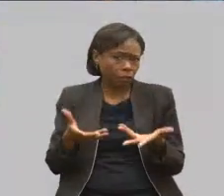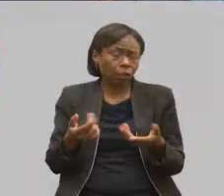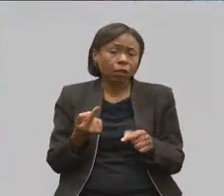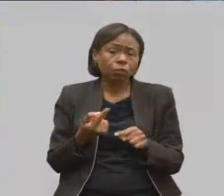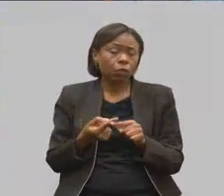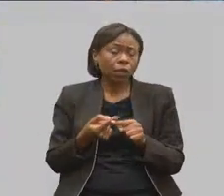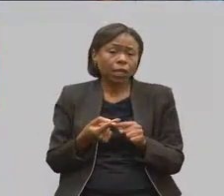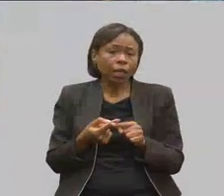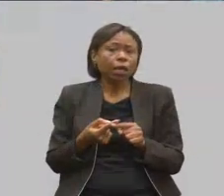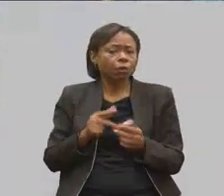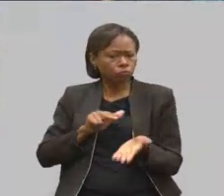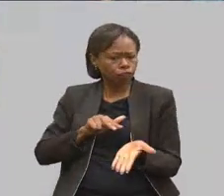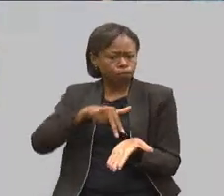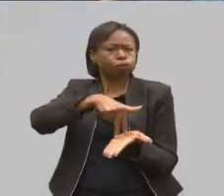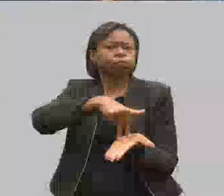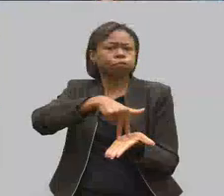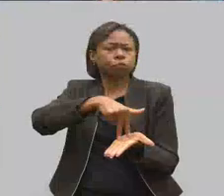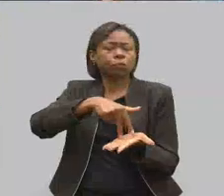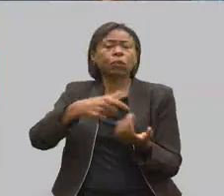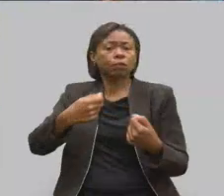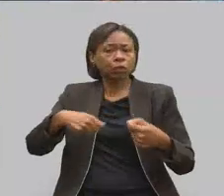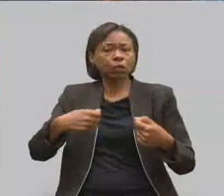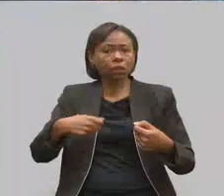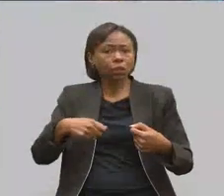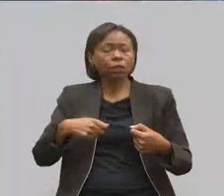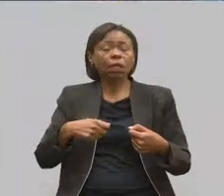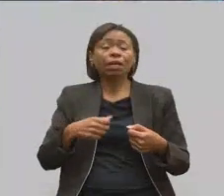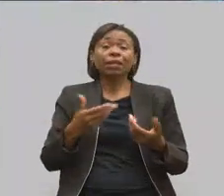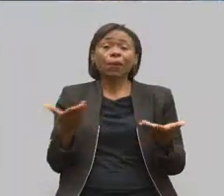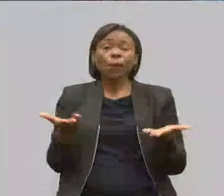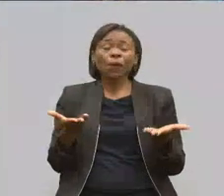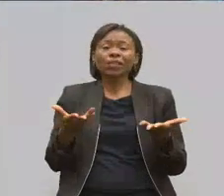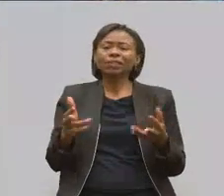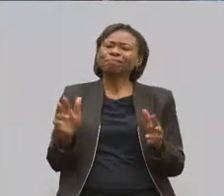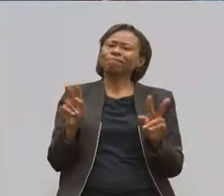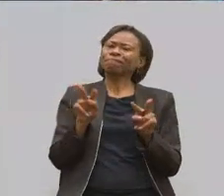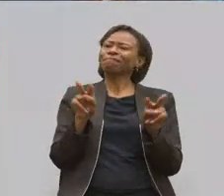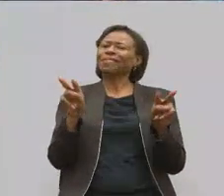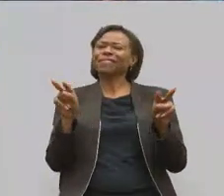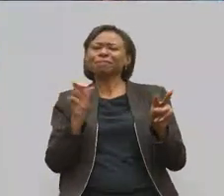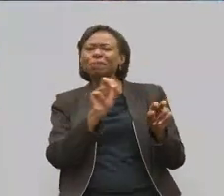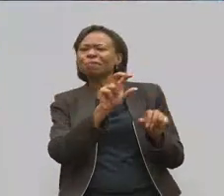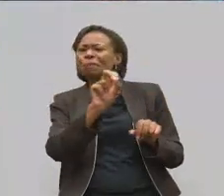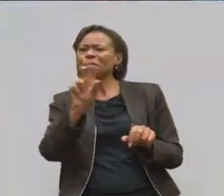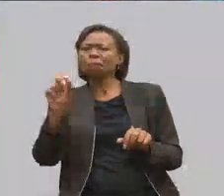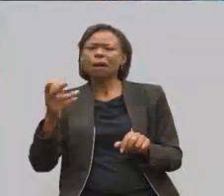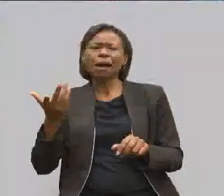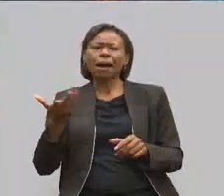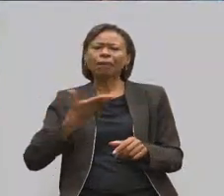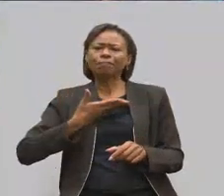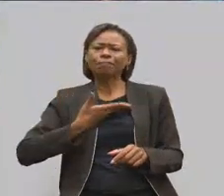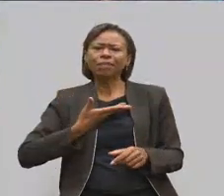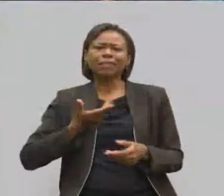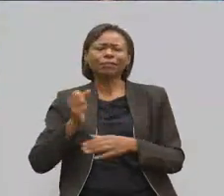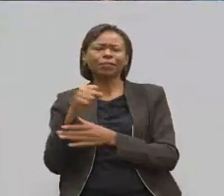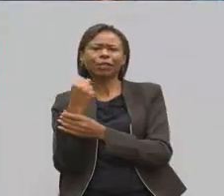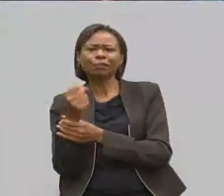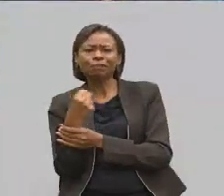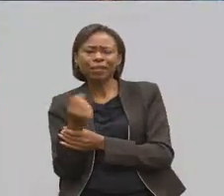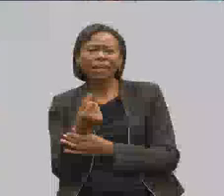nossos espaços e eu fico muito feliz de aqui hoje vários colegas fisioterapeutas vários acadêmicos de